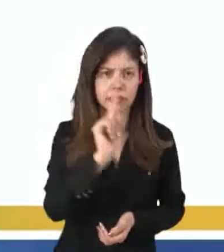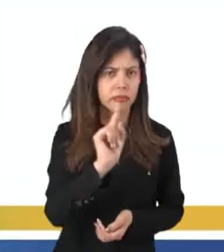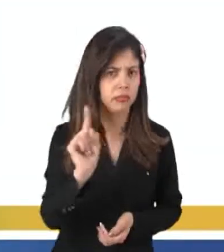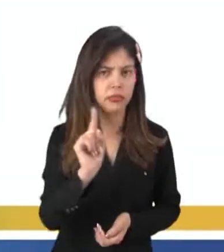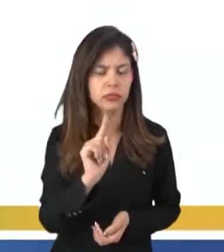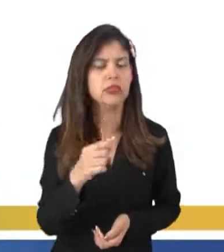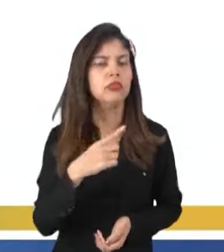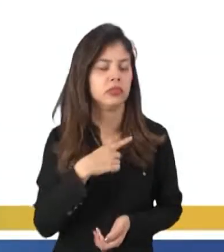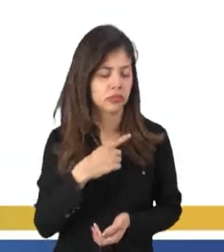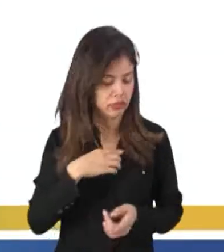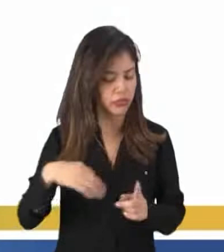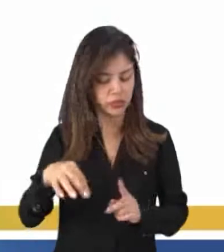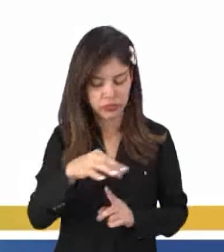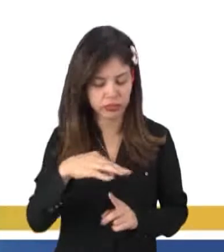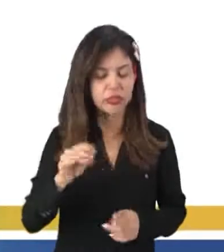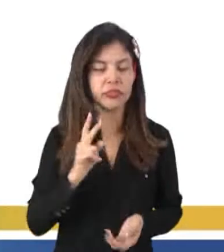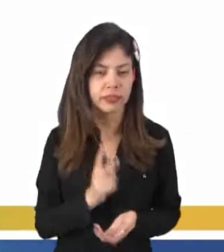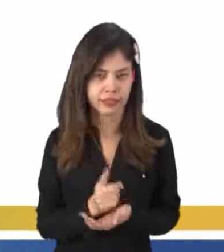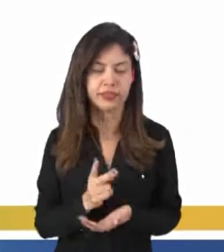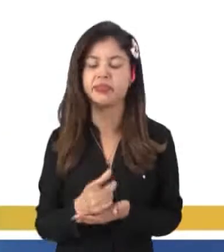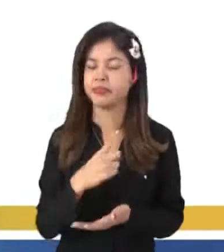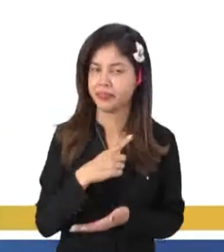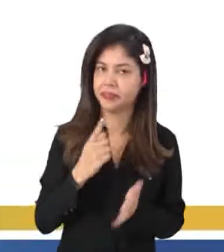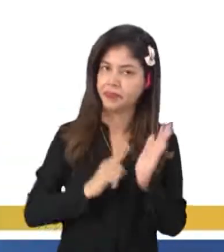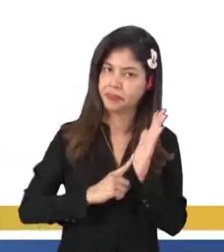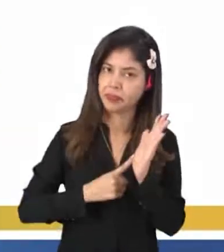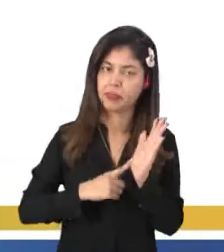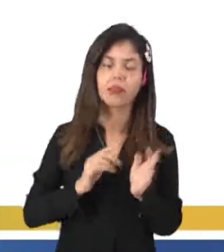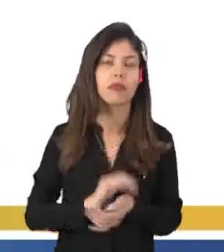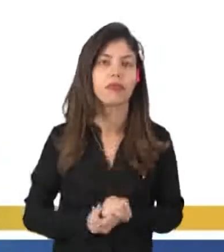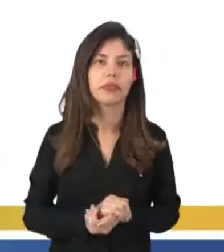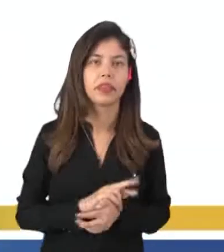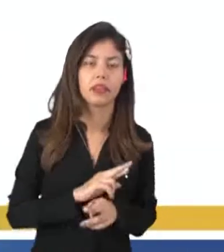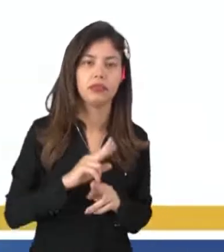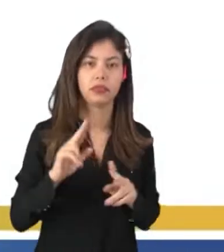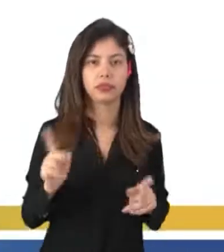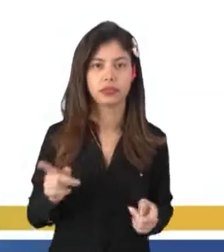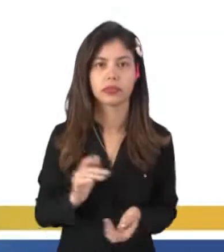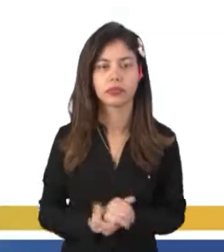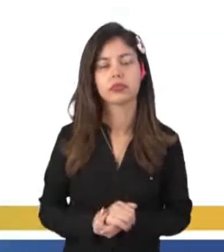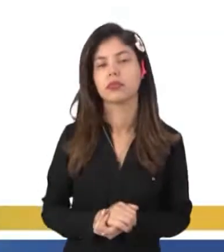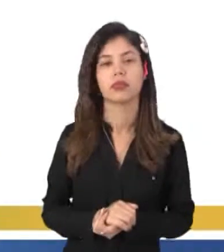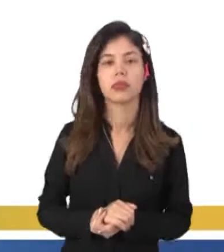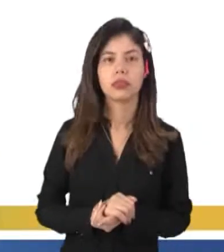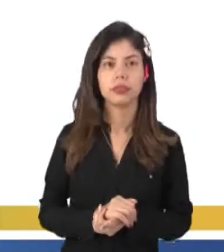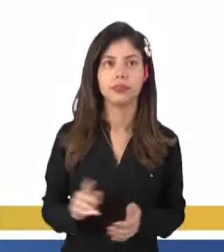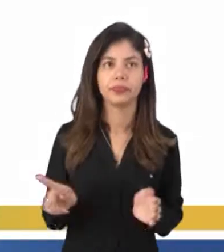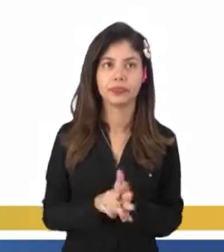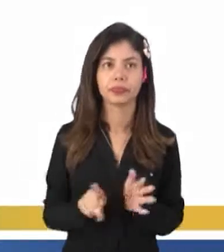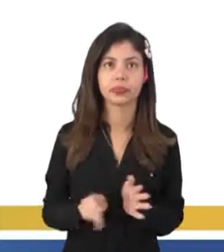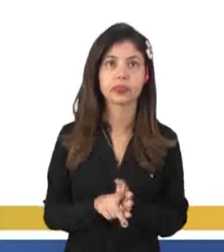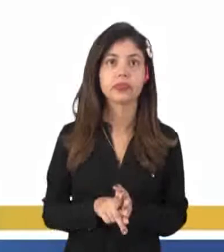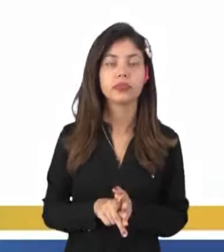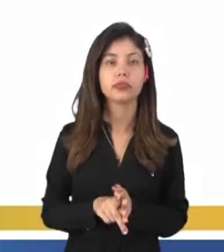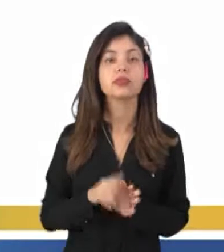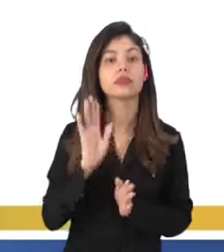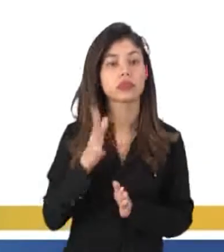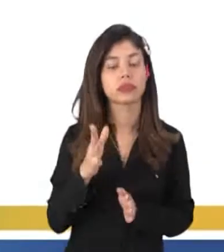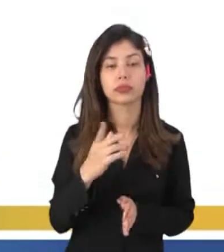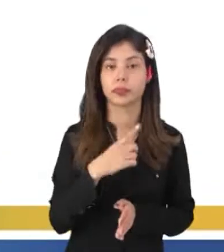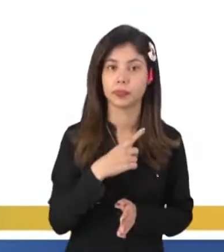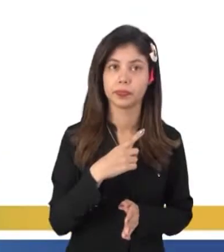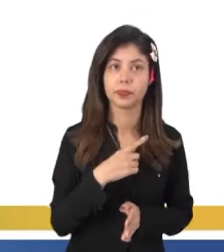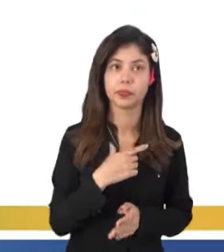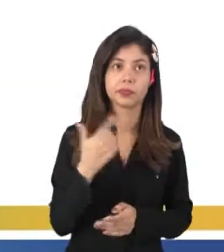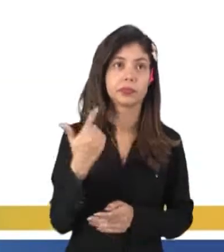isso. Tem o escrito? Tem, mas eles continuam cultuando as suas divindades da forma mais primitiva como eles adquiriram. Tá?